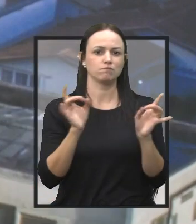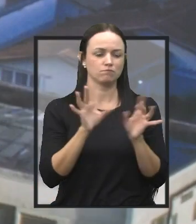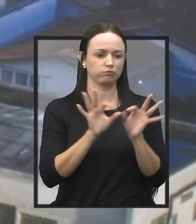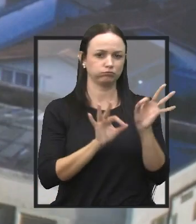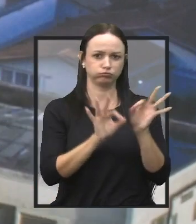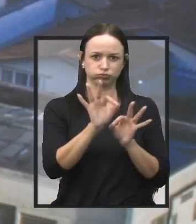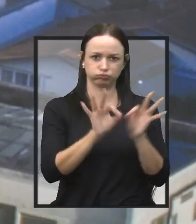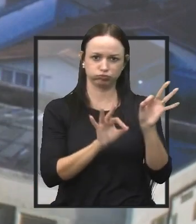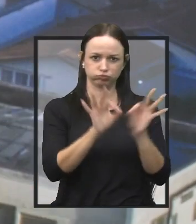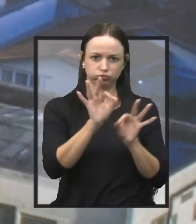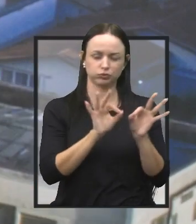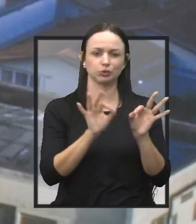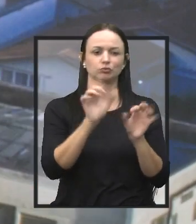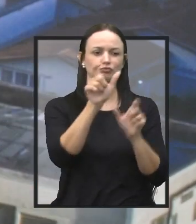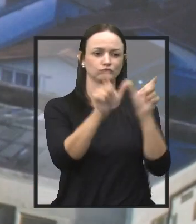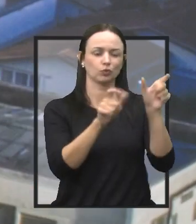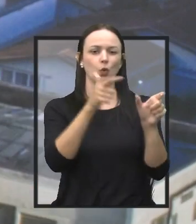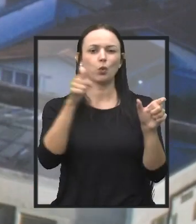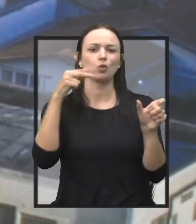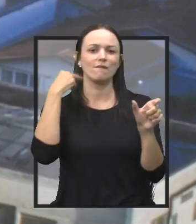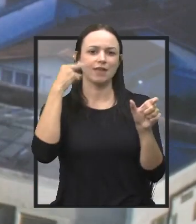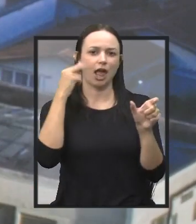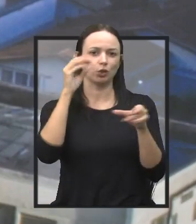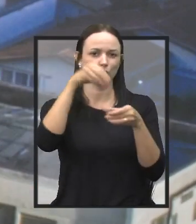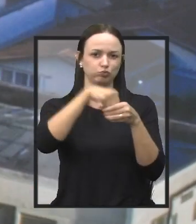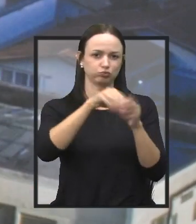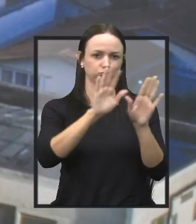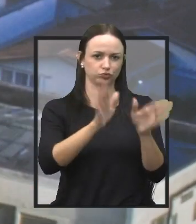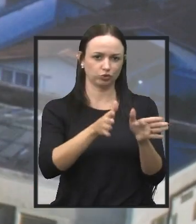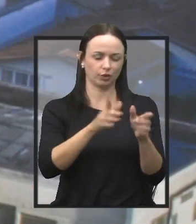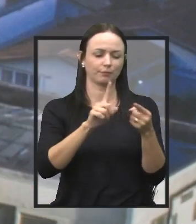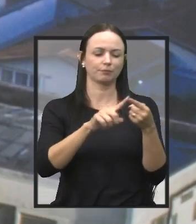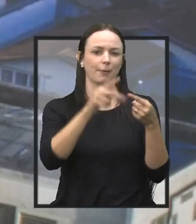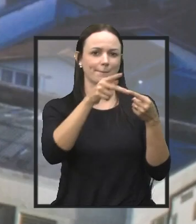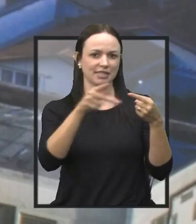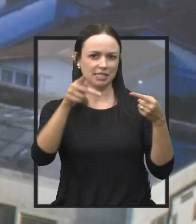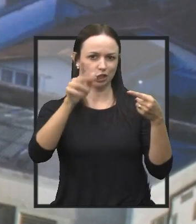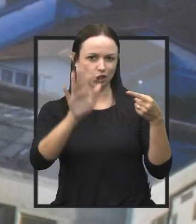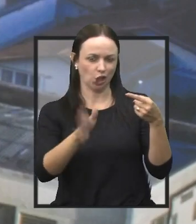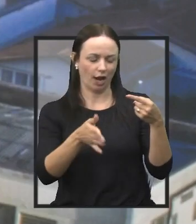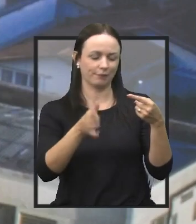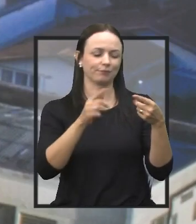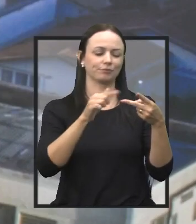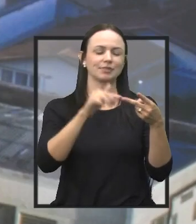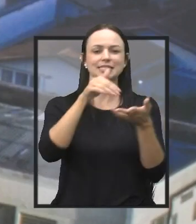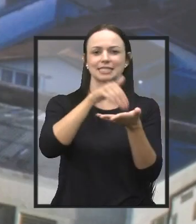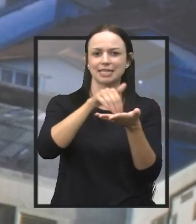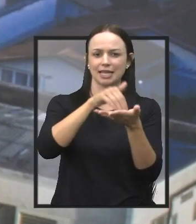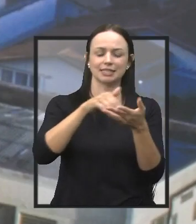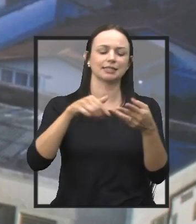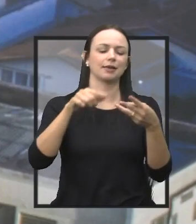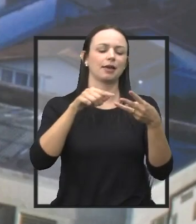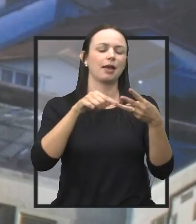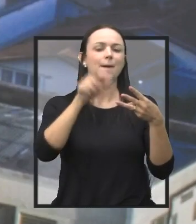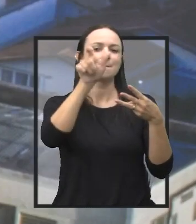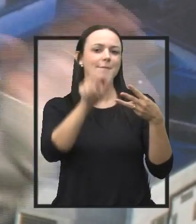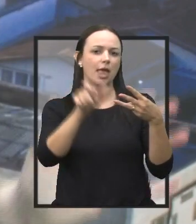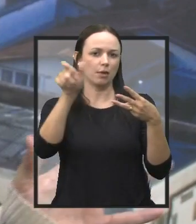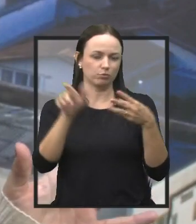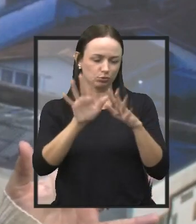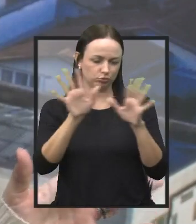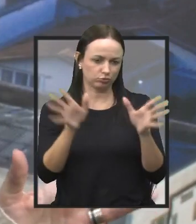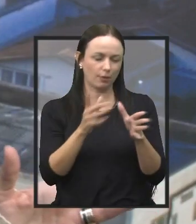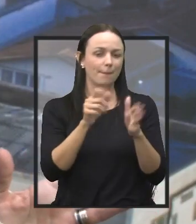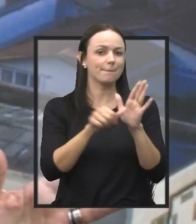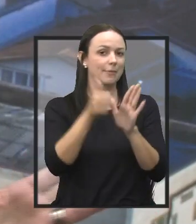né, com os demais colegas vereadores. Então, colocamos presidente, secretário e membros, porque ela foi a primeira